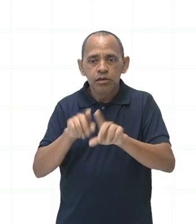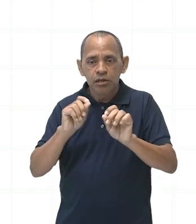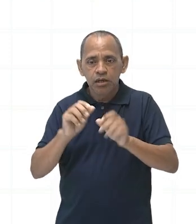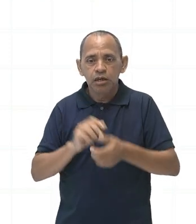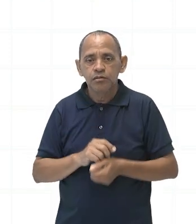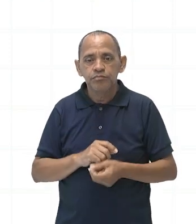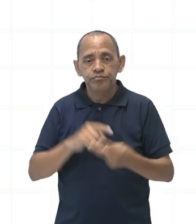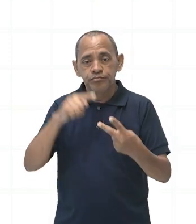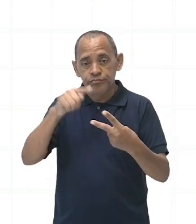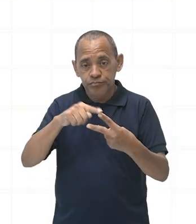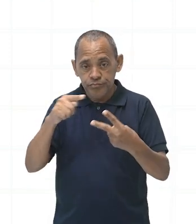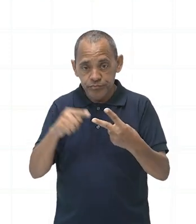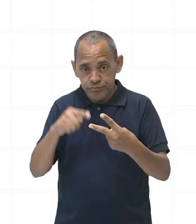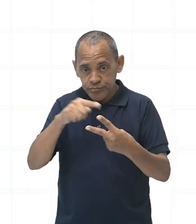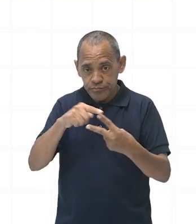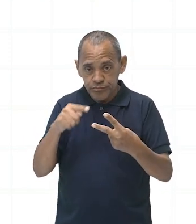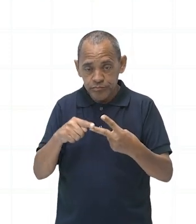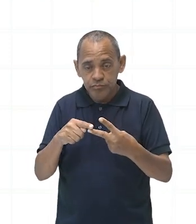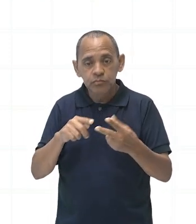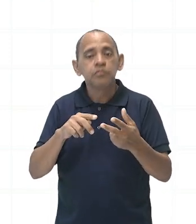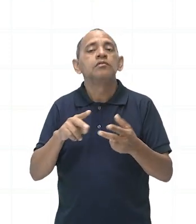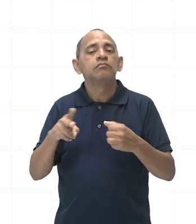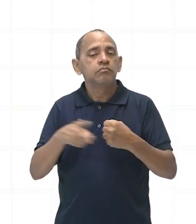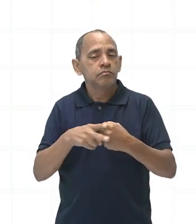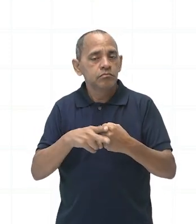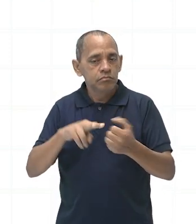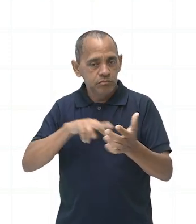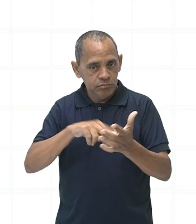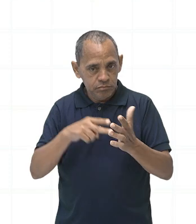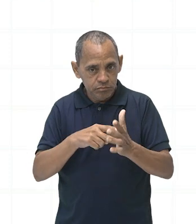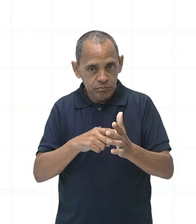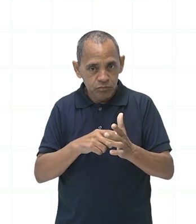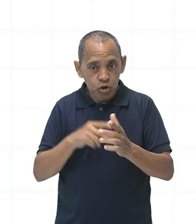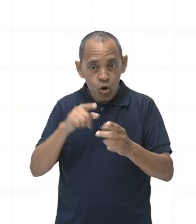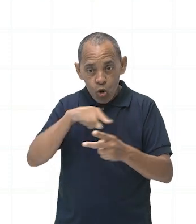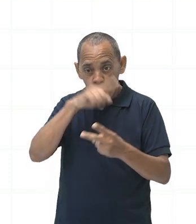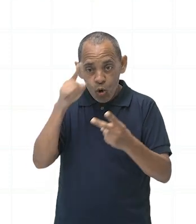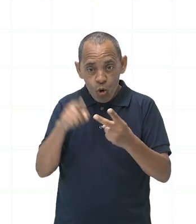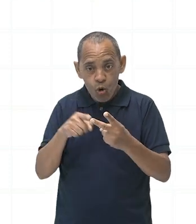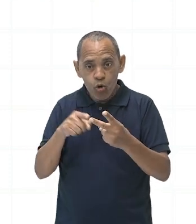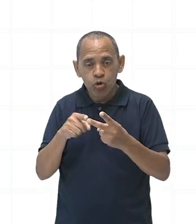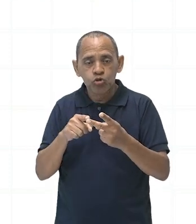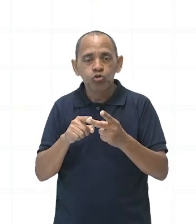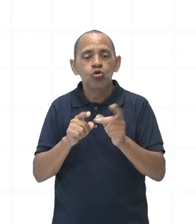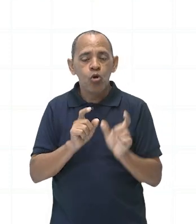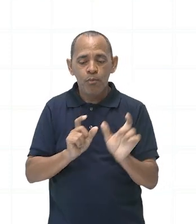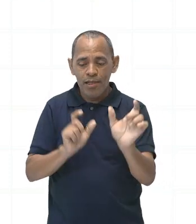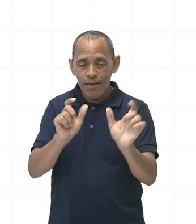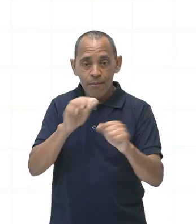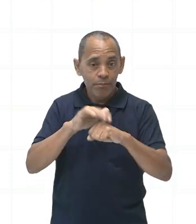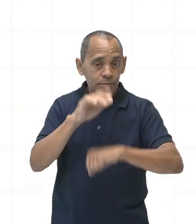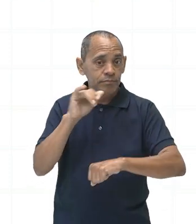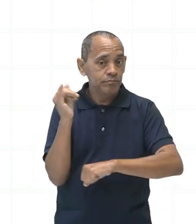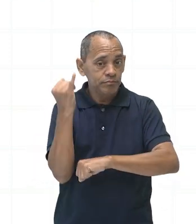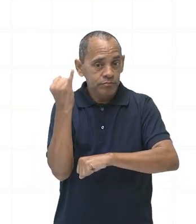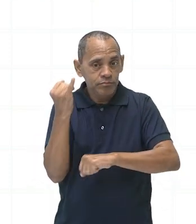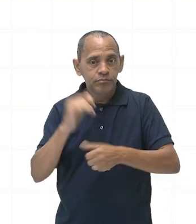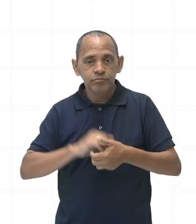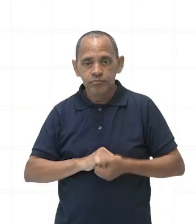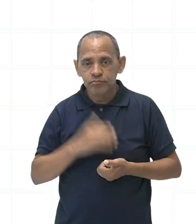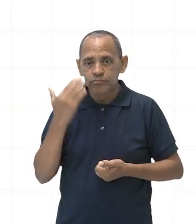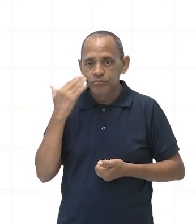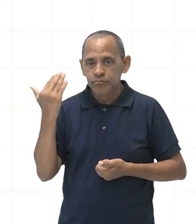justamente o primeiro núcleo é o verbo significativo e o outro núcleo é o predicativo, tá bom? Vamos olhar